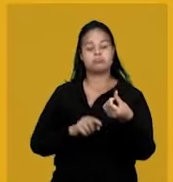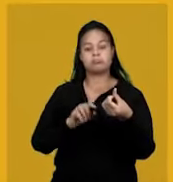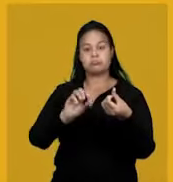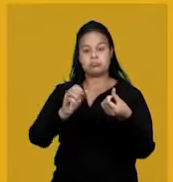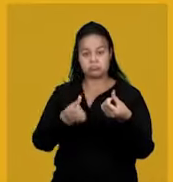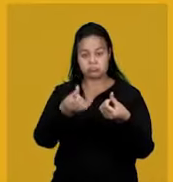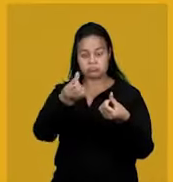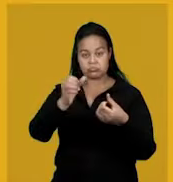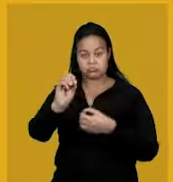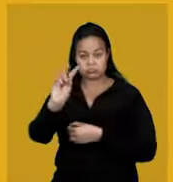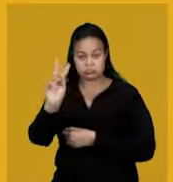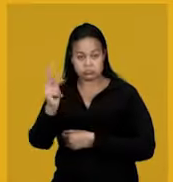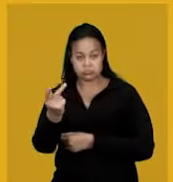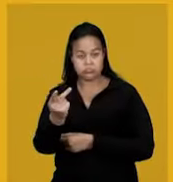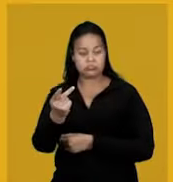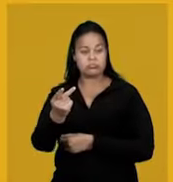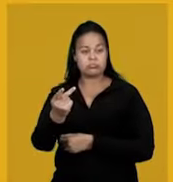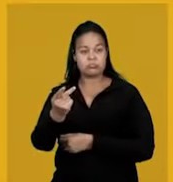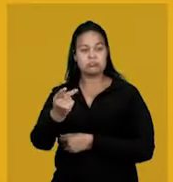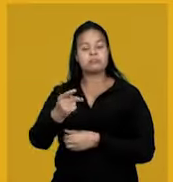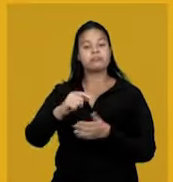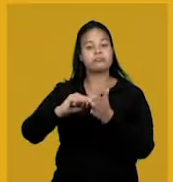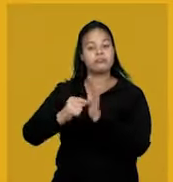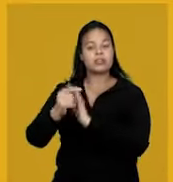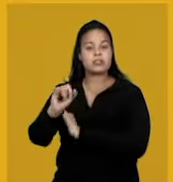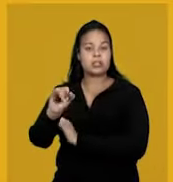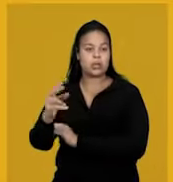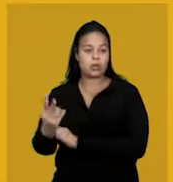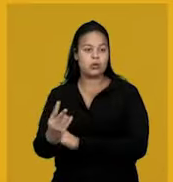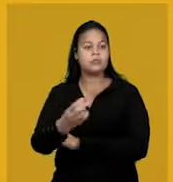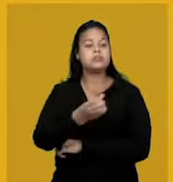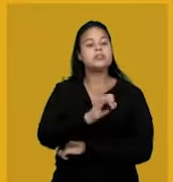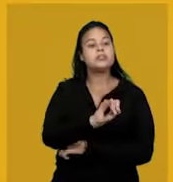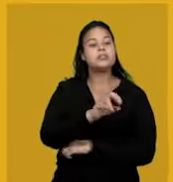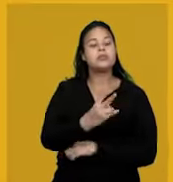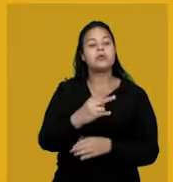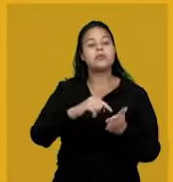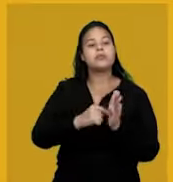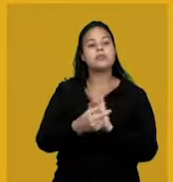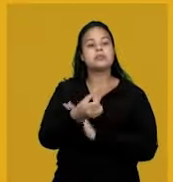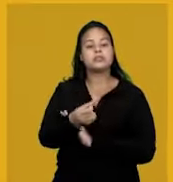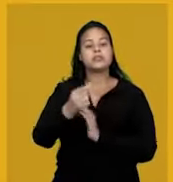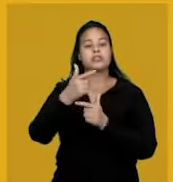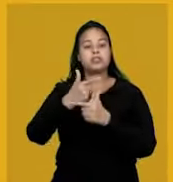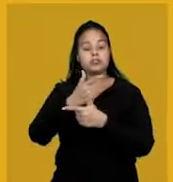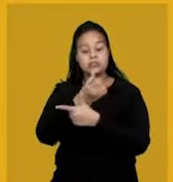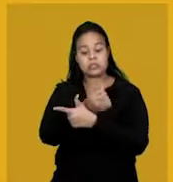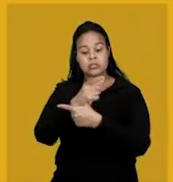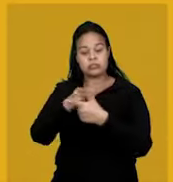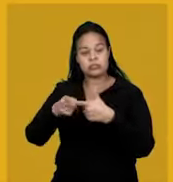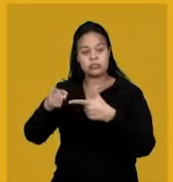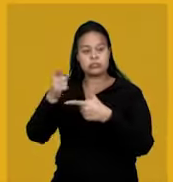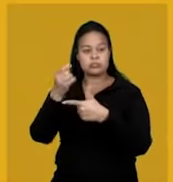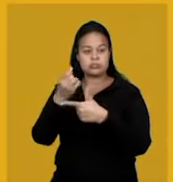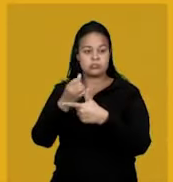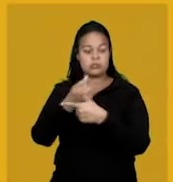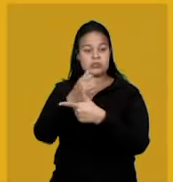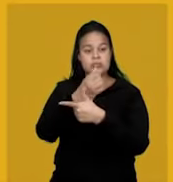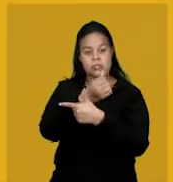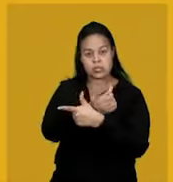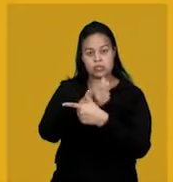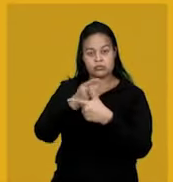ohms, vezes I2. I2 é 6 dividido por 6, que é igual a 1 ampere.